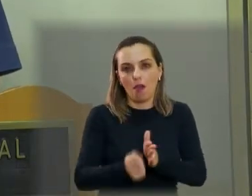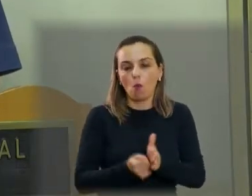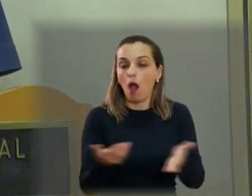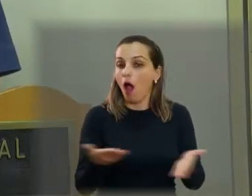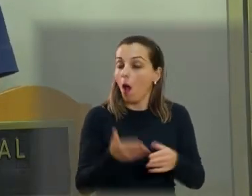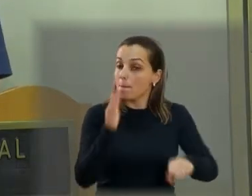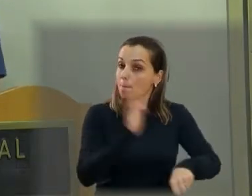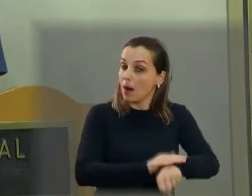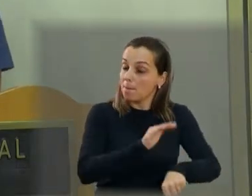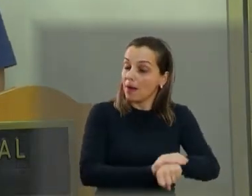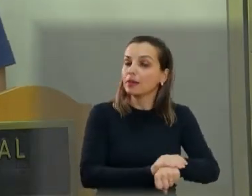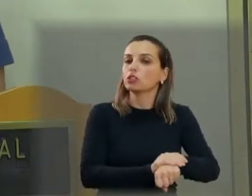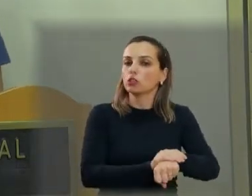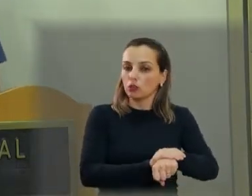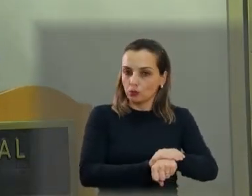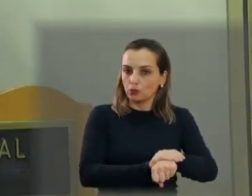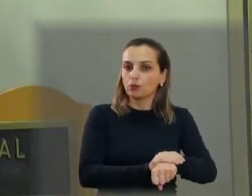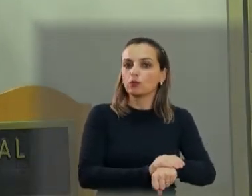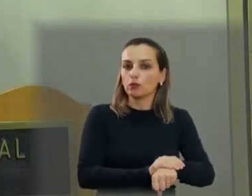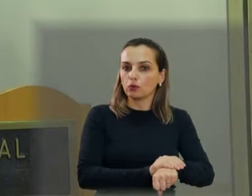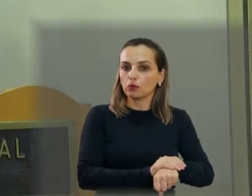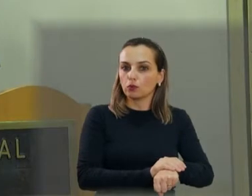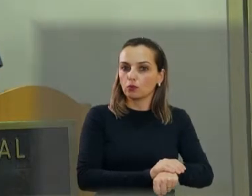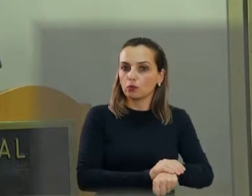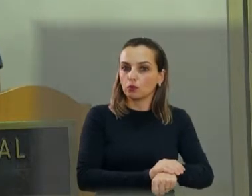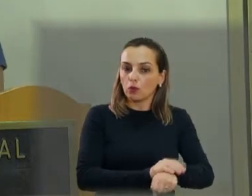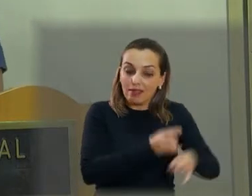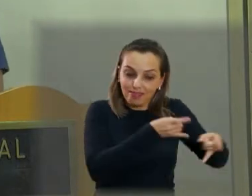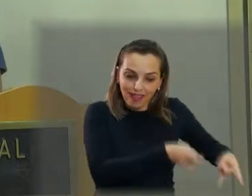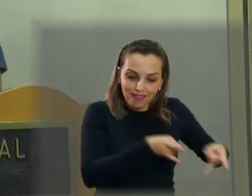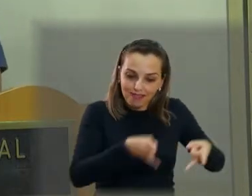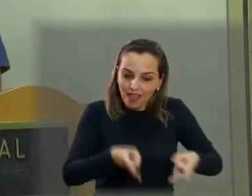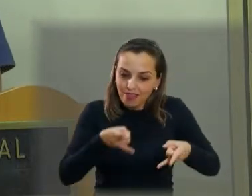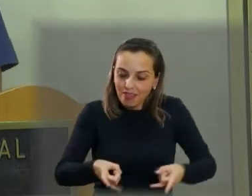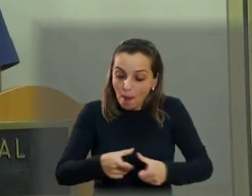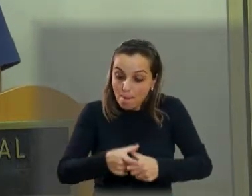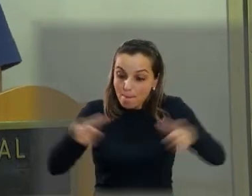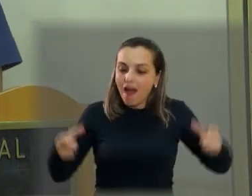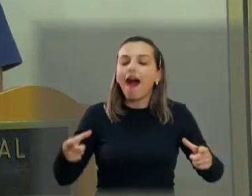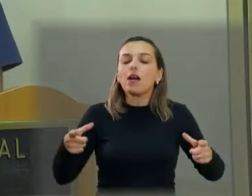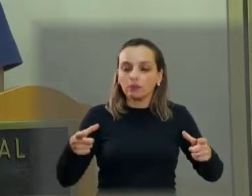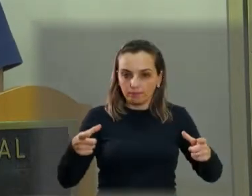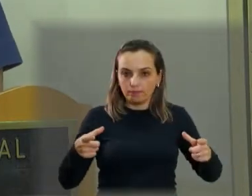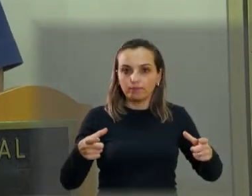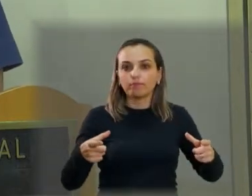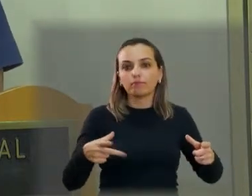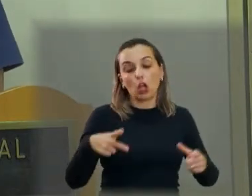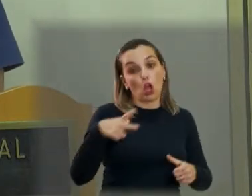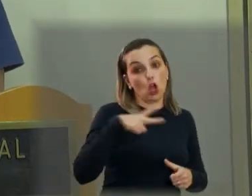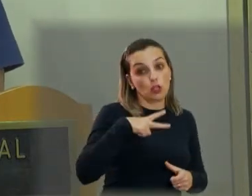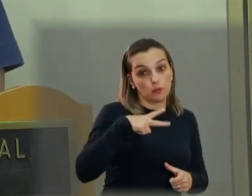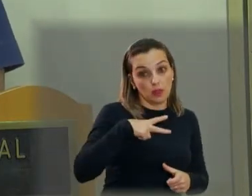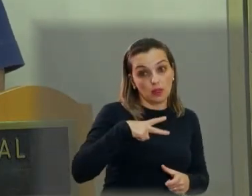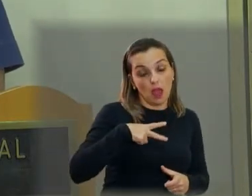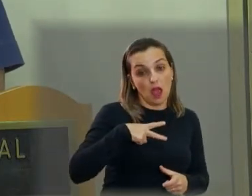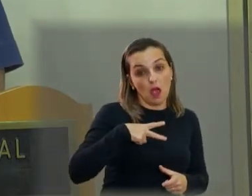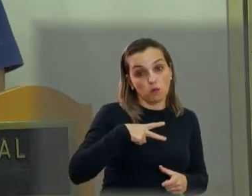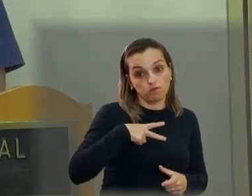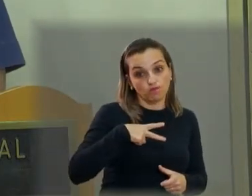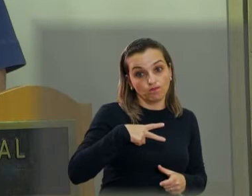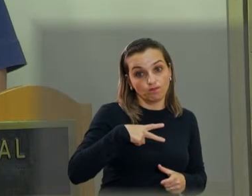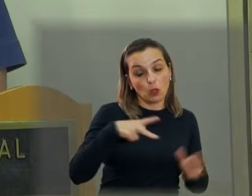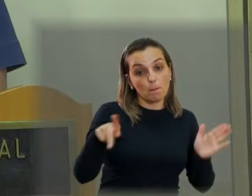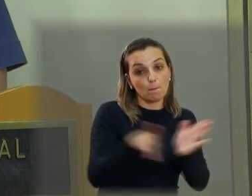a gente tem, além da ampliação de leitos que está sendo feita no hospital de